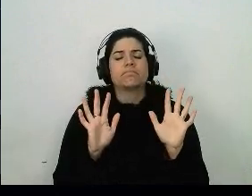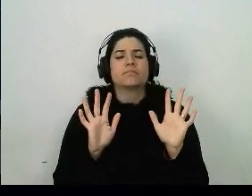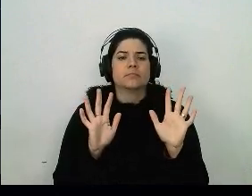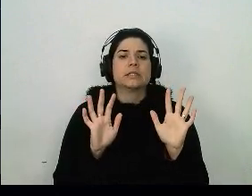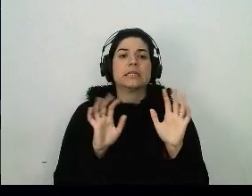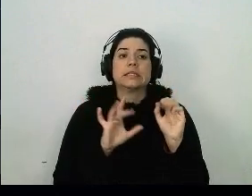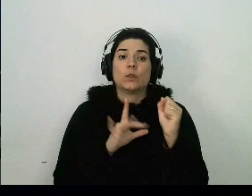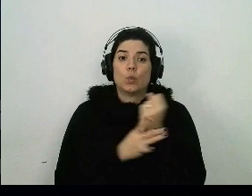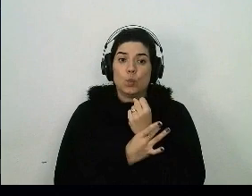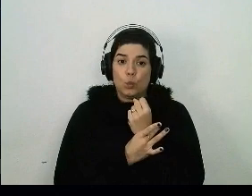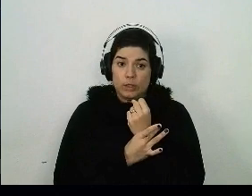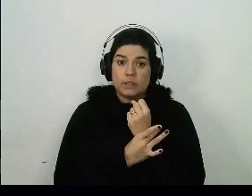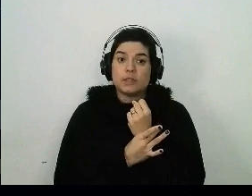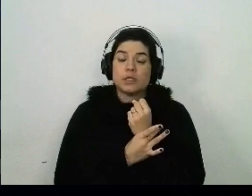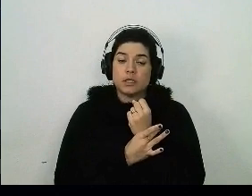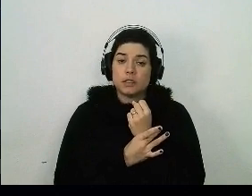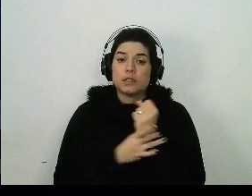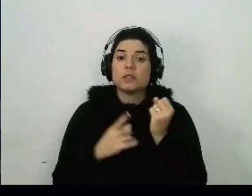a se preocupar mais